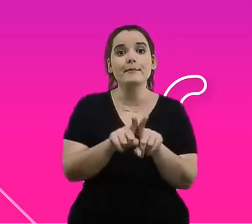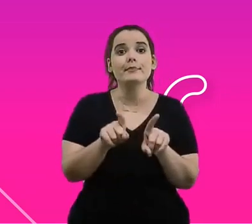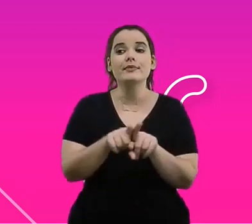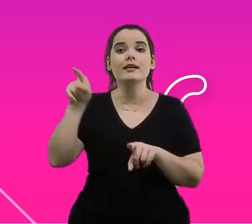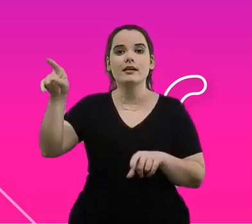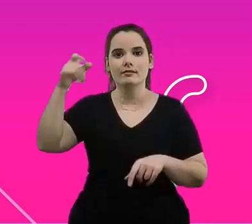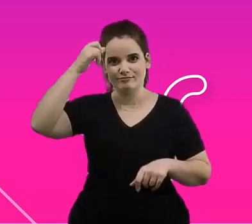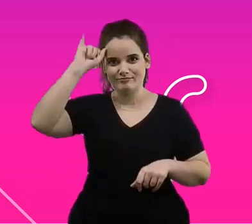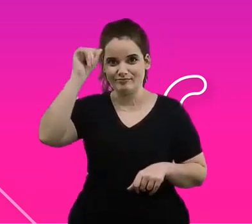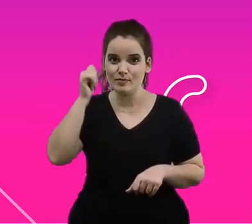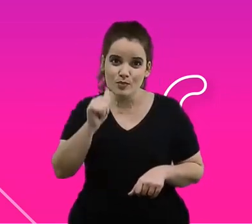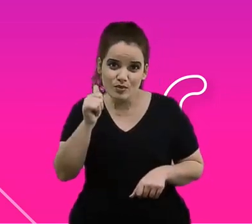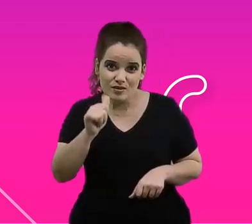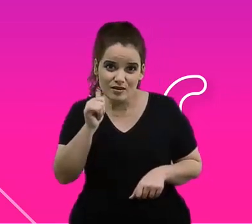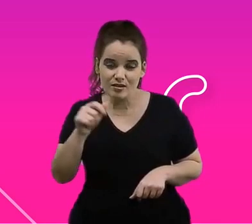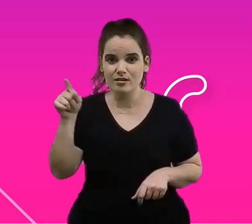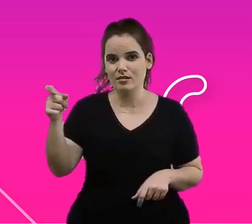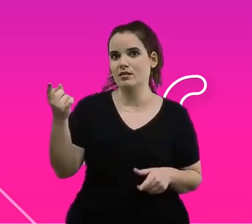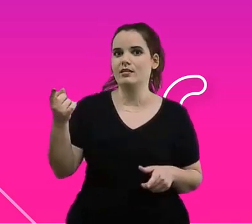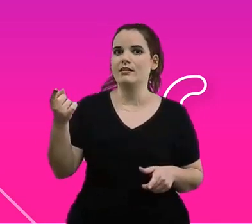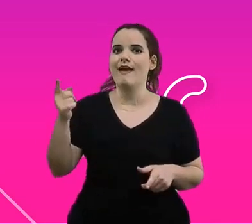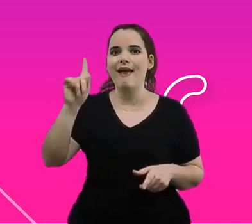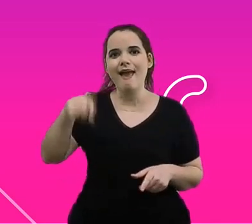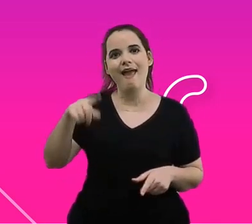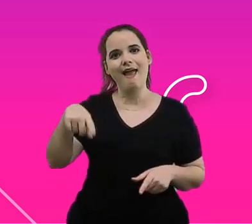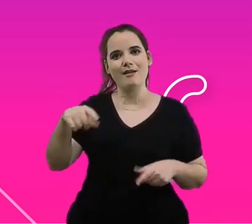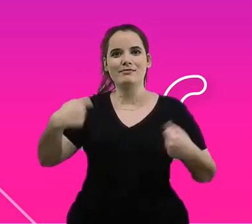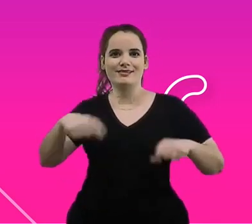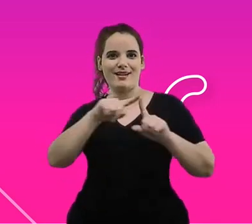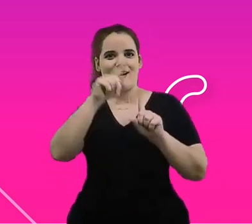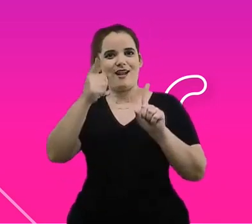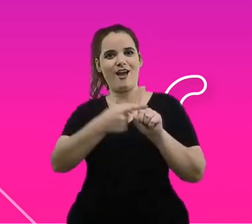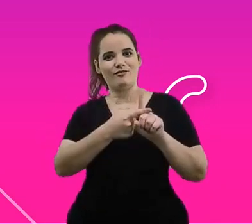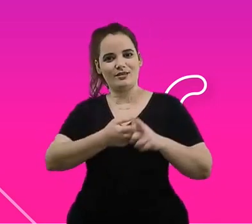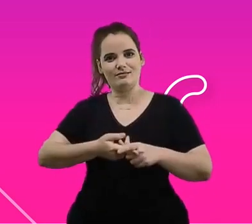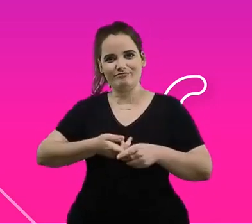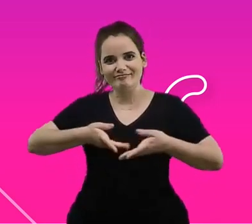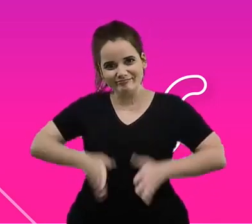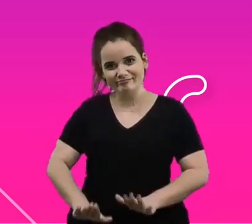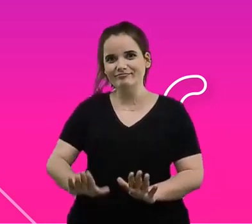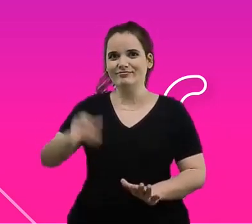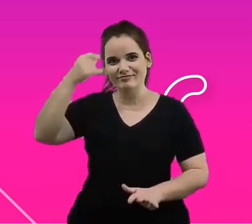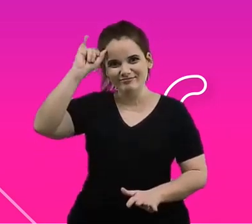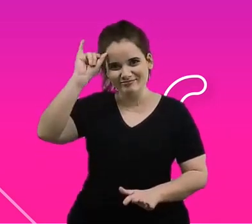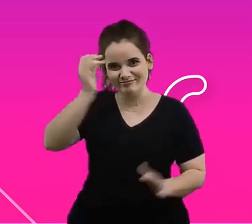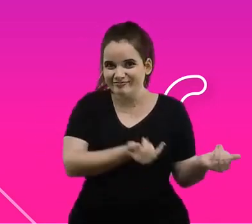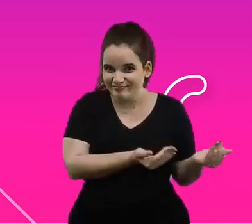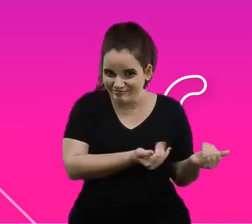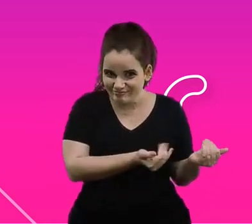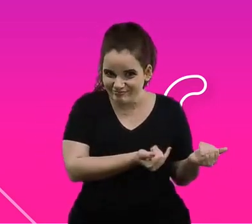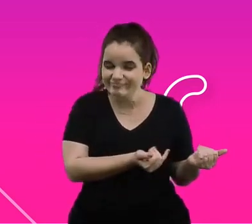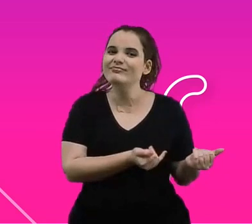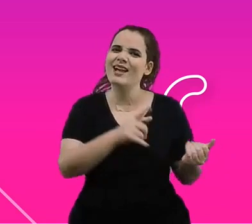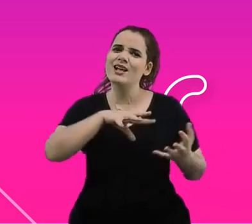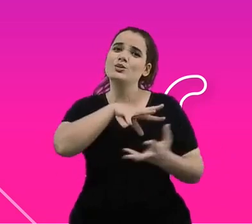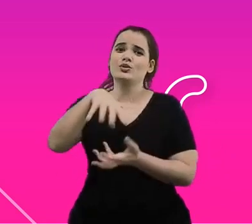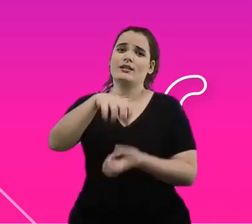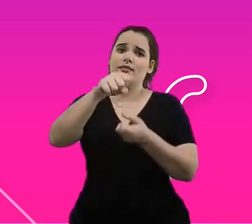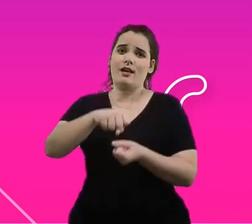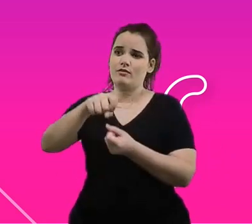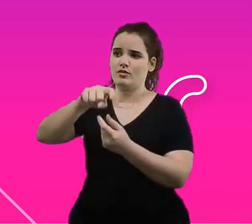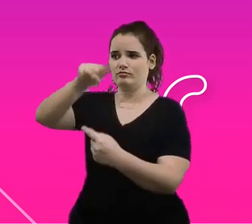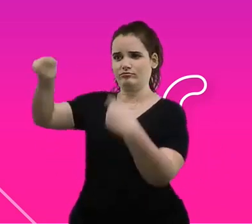deixou isso no GitHub, pô, a gente vibra aqui, né? Eu tenho certeza que toda a minha equipe está assistindo lá fala, pô, graças a Deus, que legal. Por quê? Porque esse é o